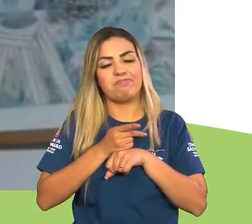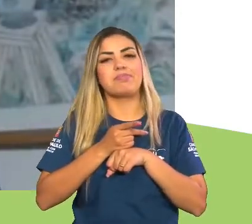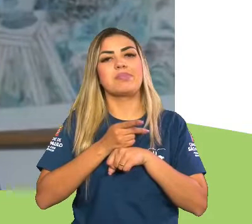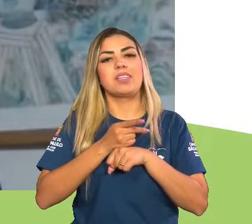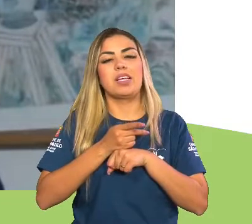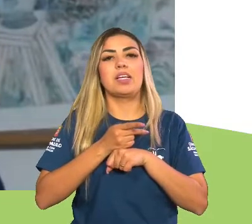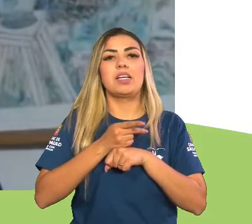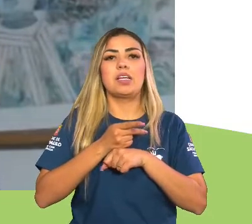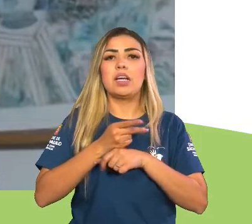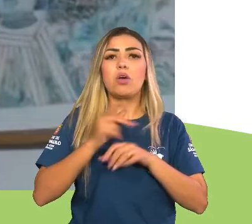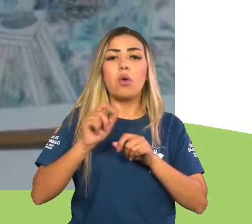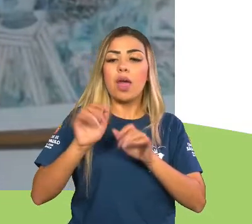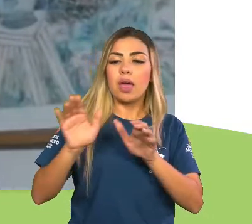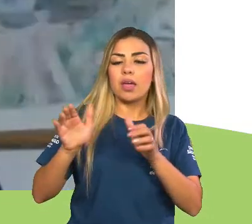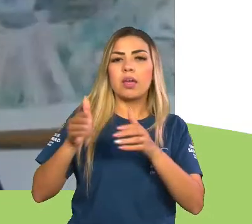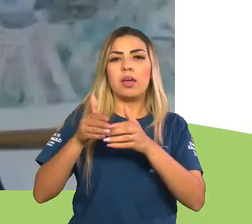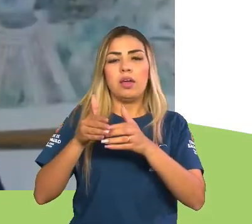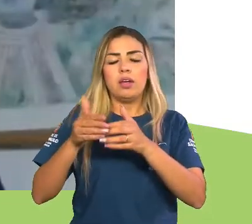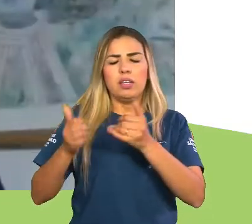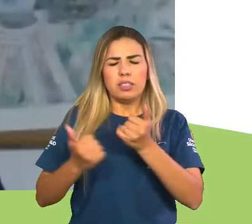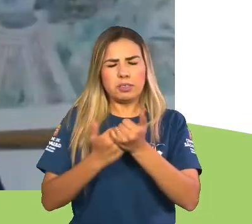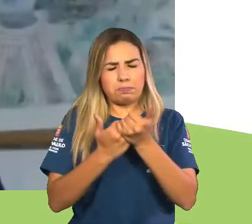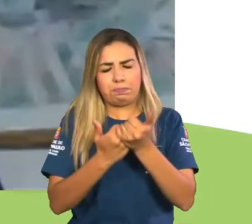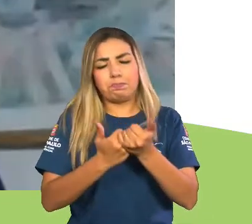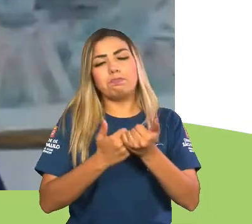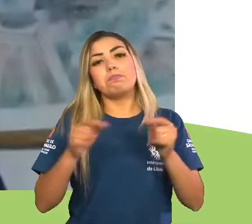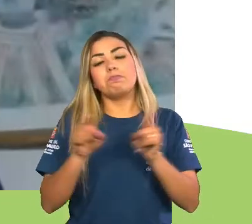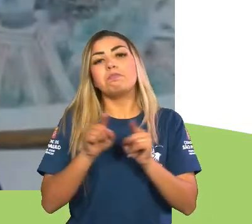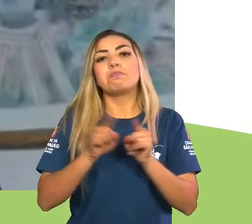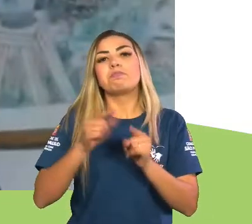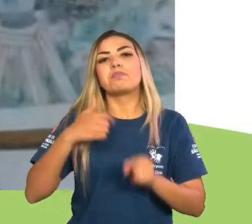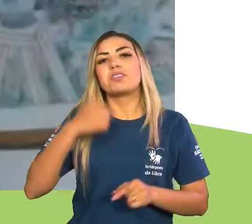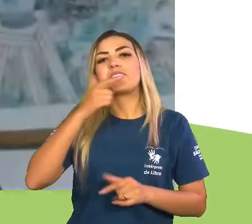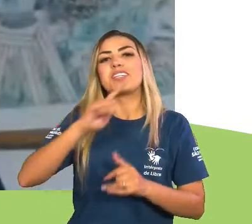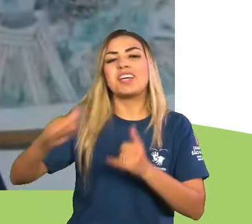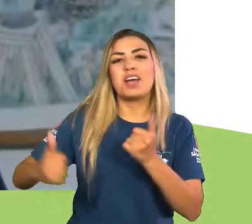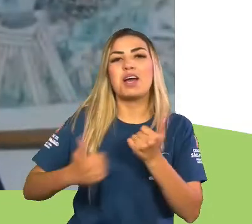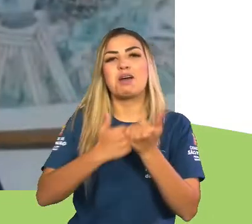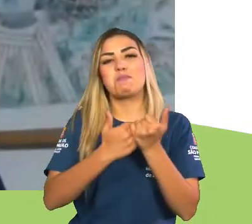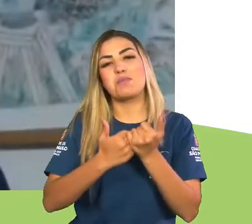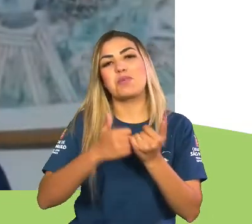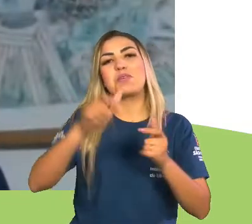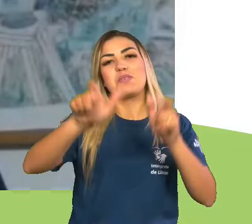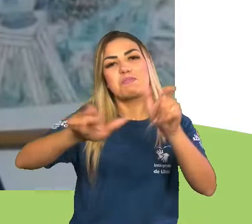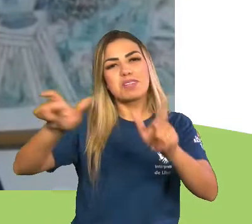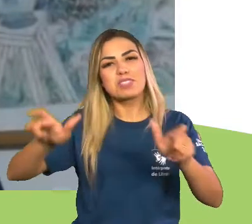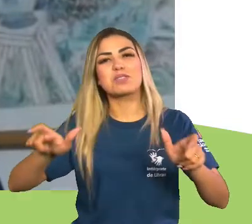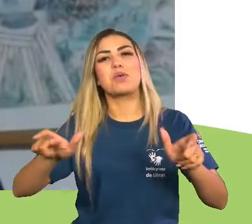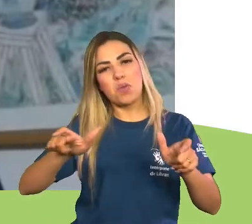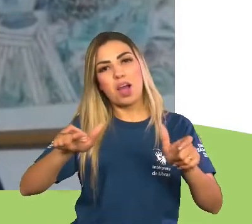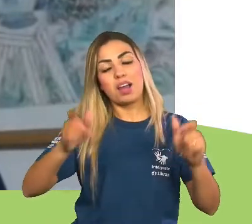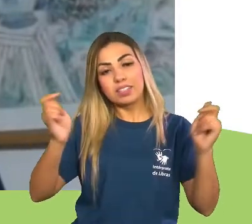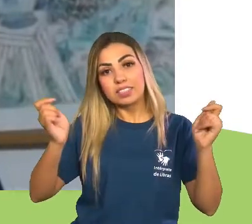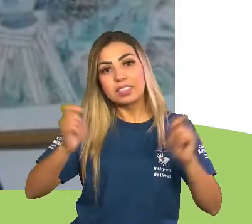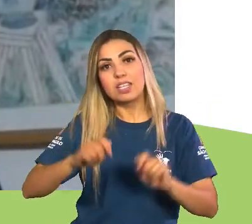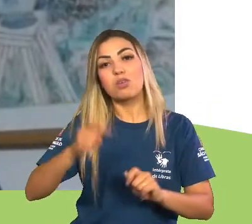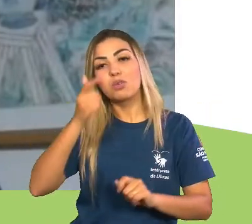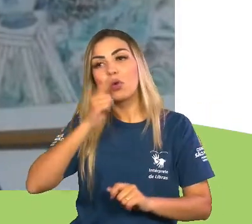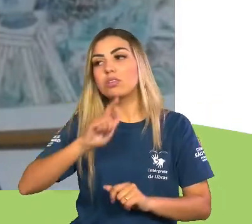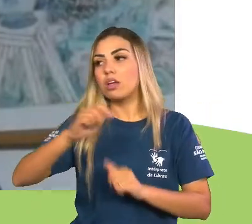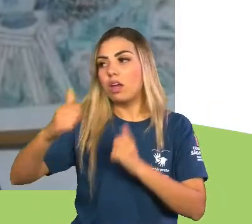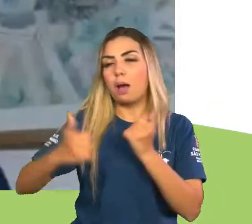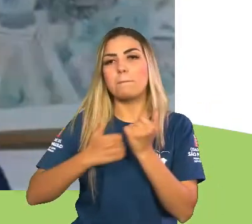Eu estou aqui porque também eu contei com o apoio de muitas pessoas que permitiram que eu